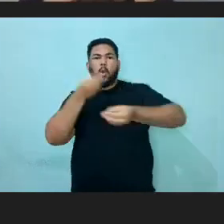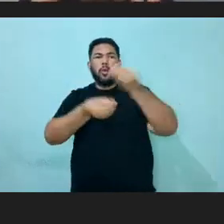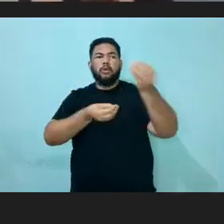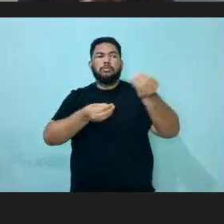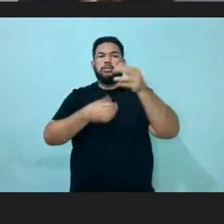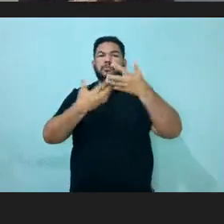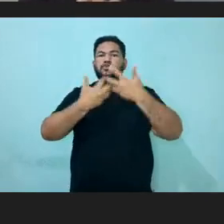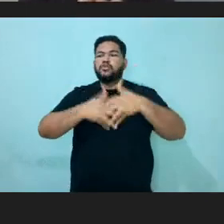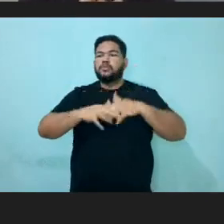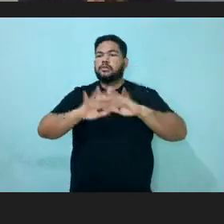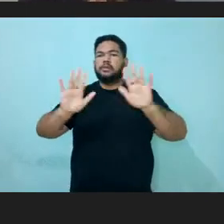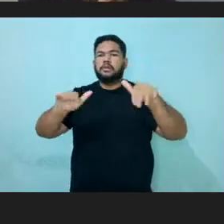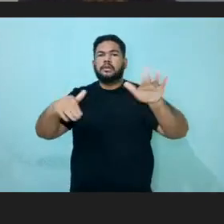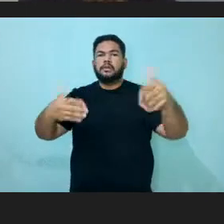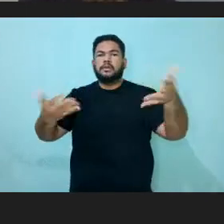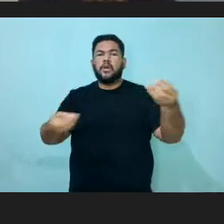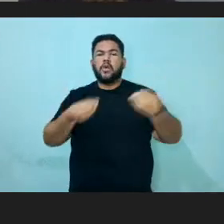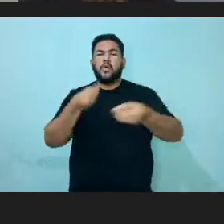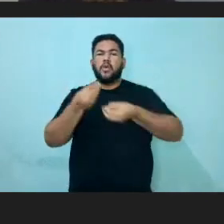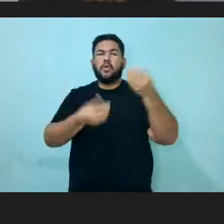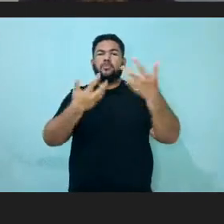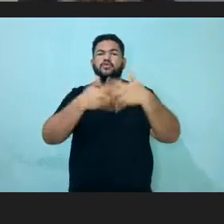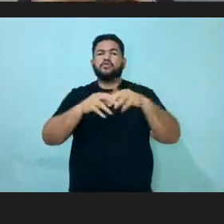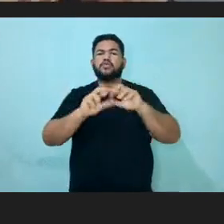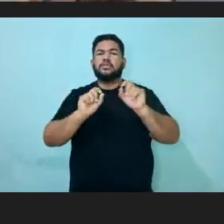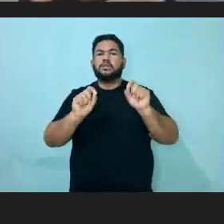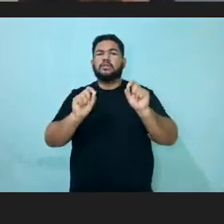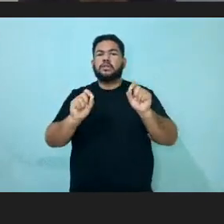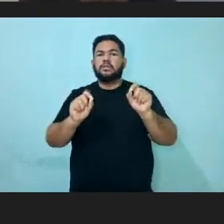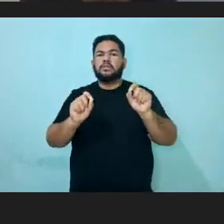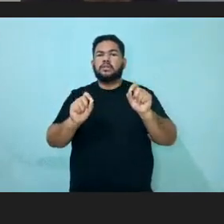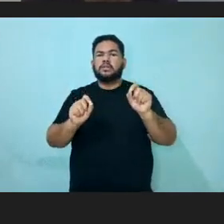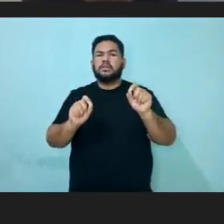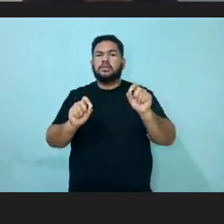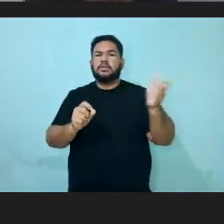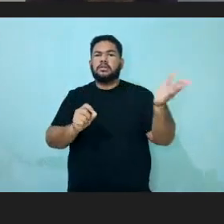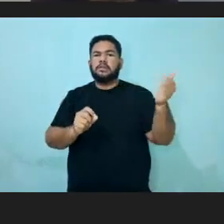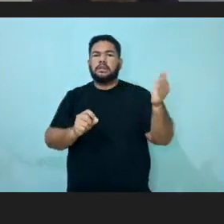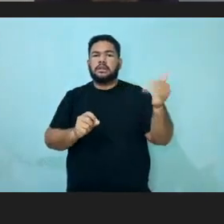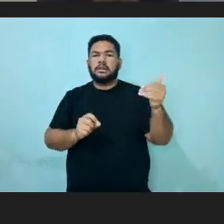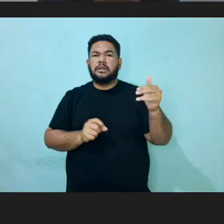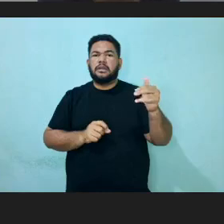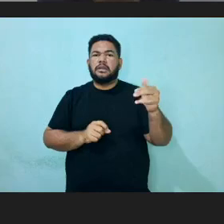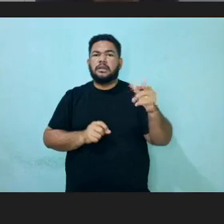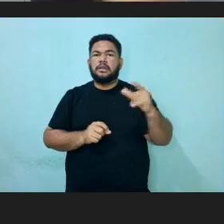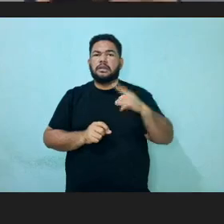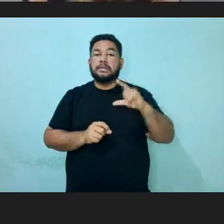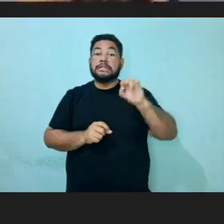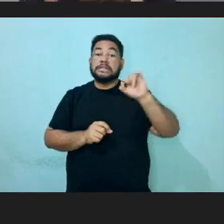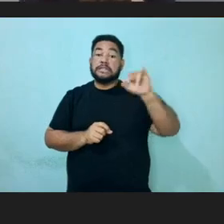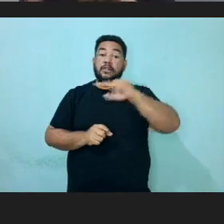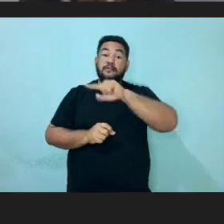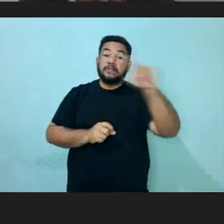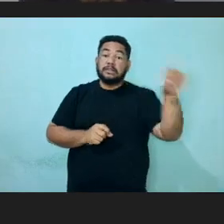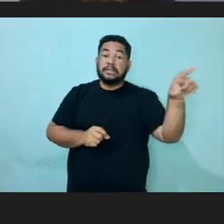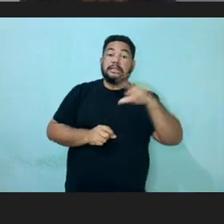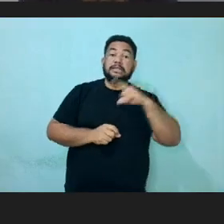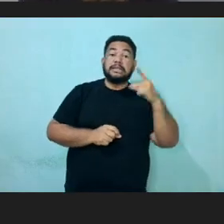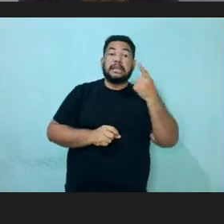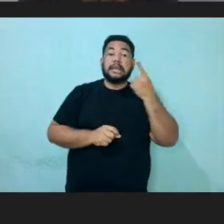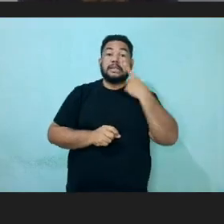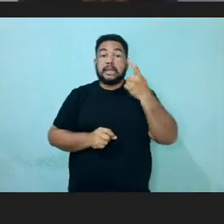para as perguntas? Alguém quer falar alguma coisa, compartilhar, trazer alguma